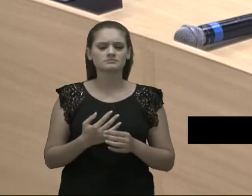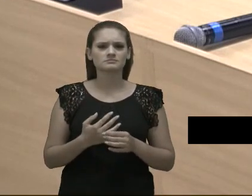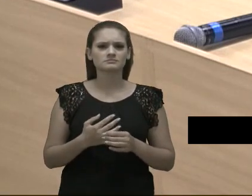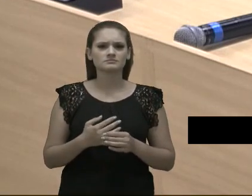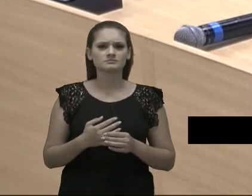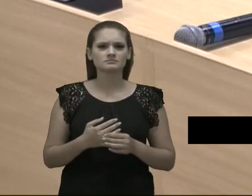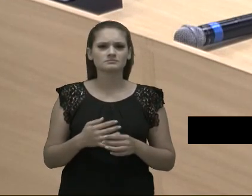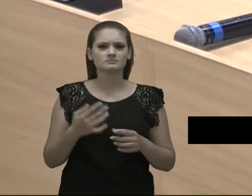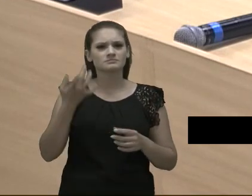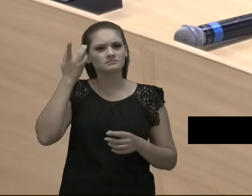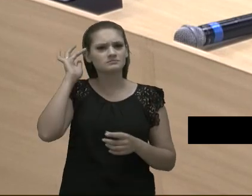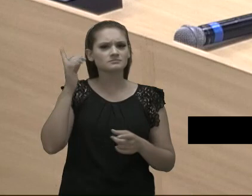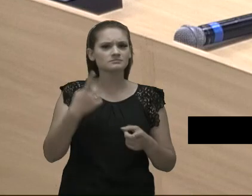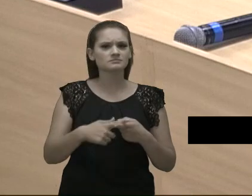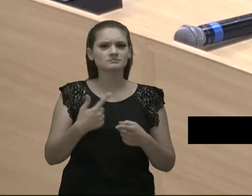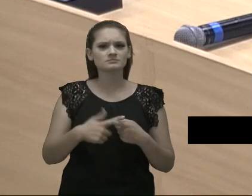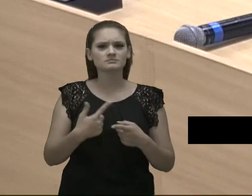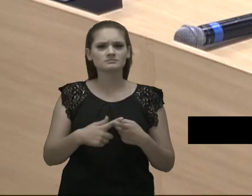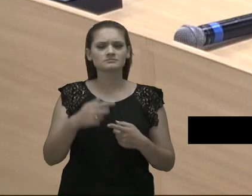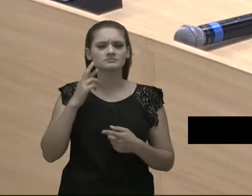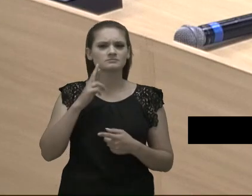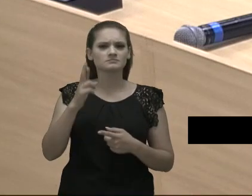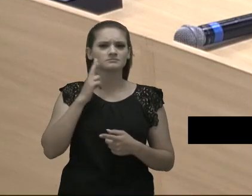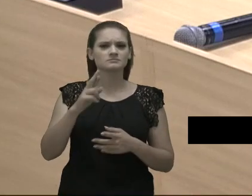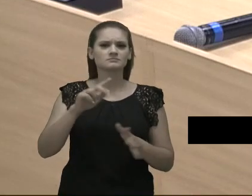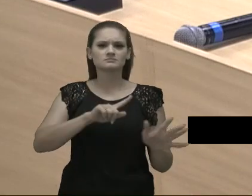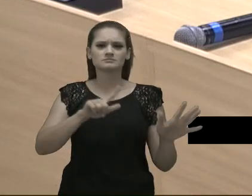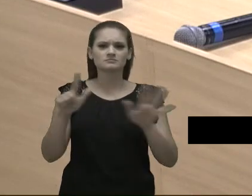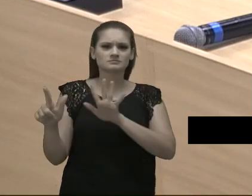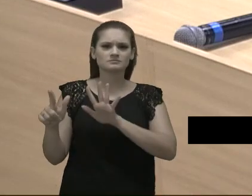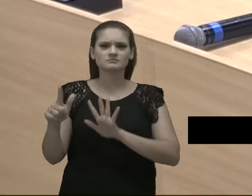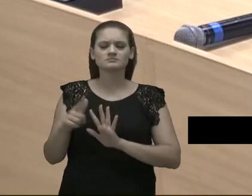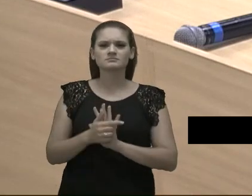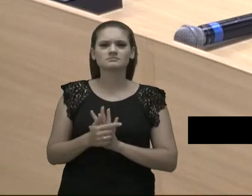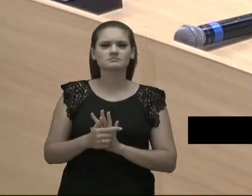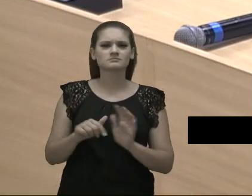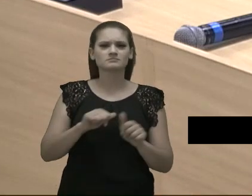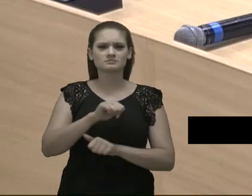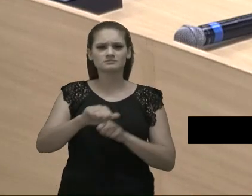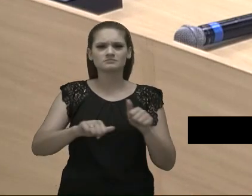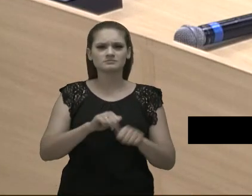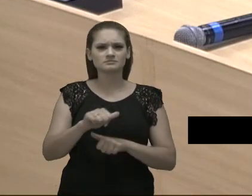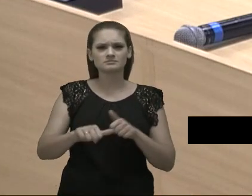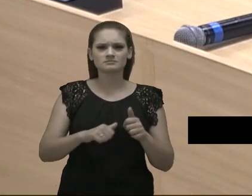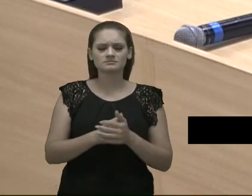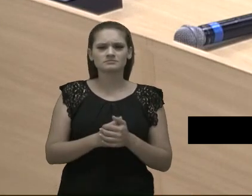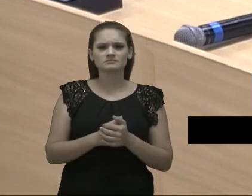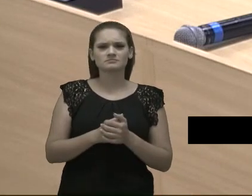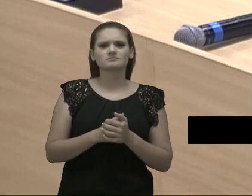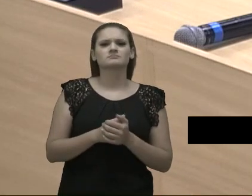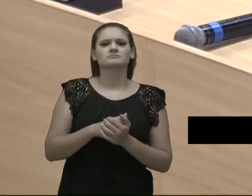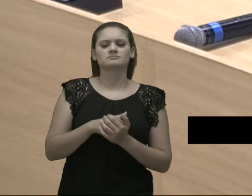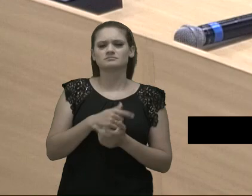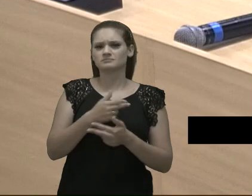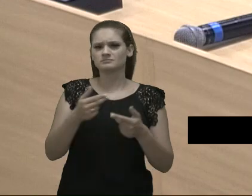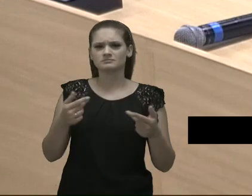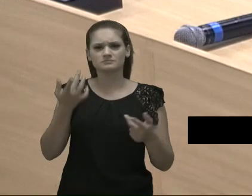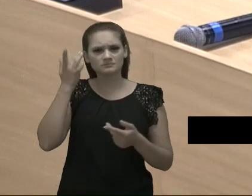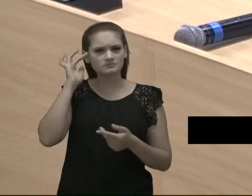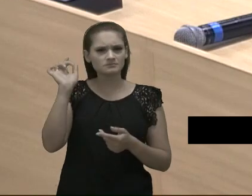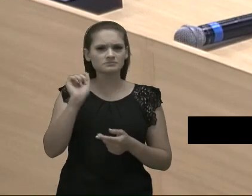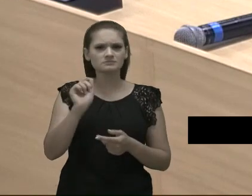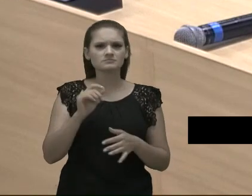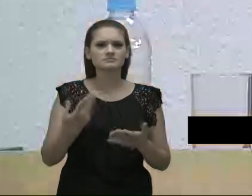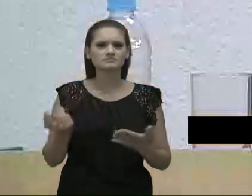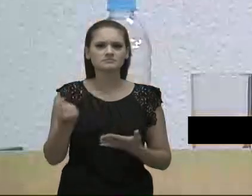Eu não sei por que eu estou aqui. Vou responder as mesmas perguntas da semana passada ou mudou alguma coisa na oitiva, alguém... Não sei por que eu estou